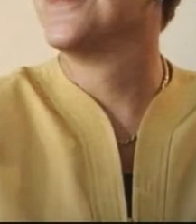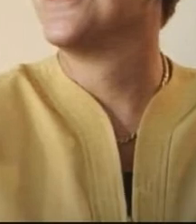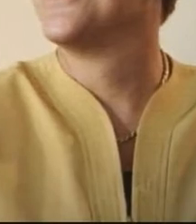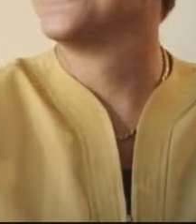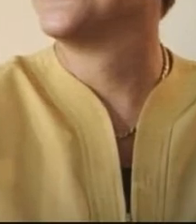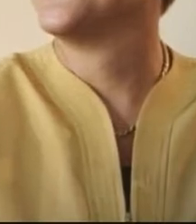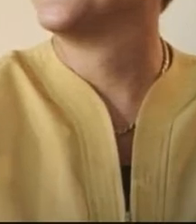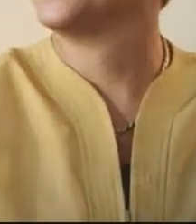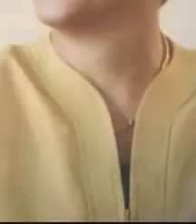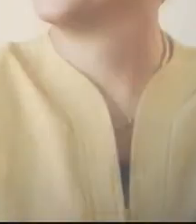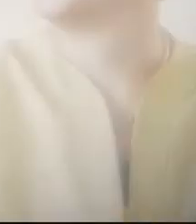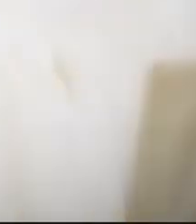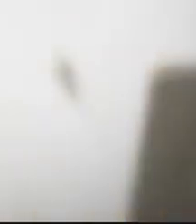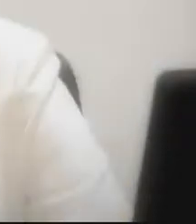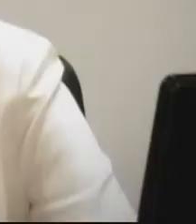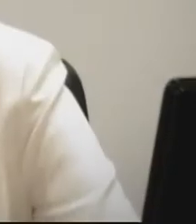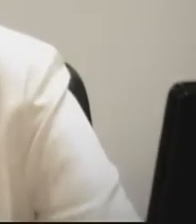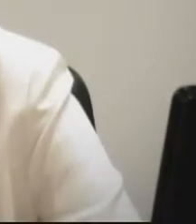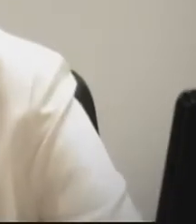o